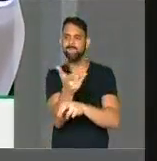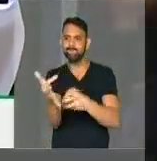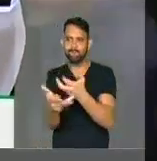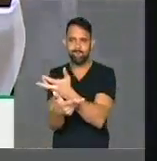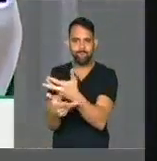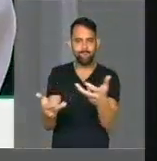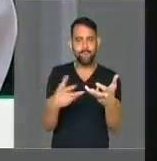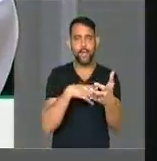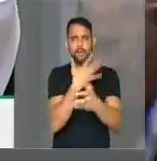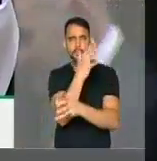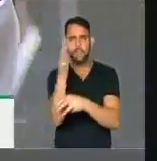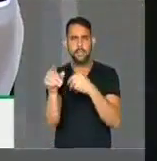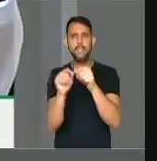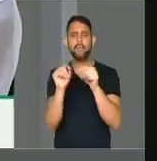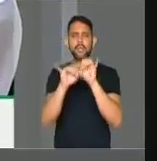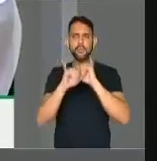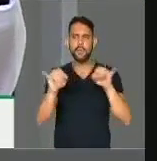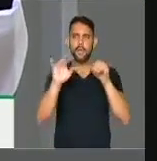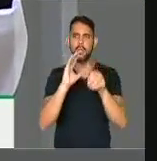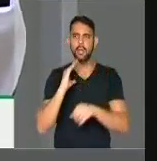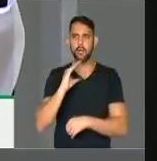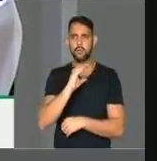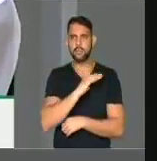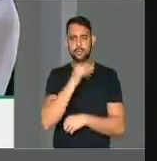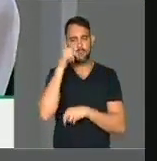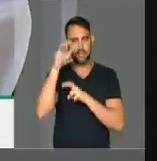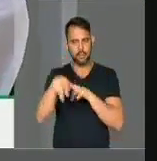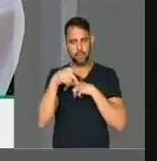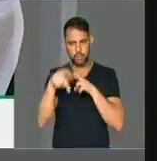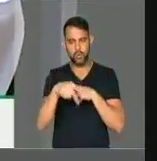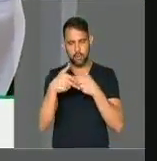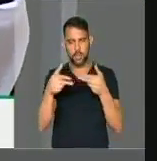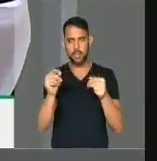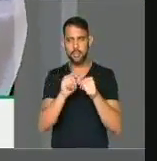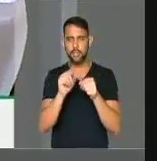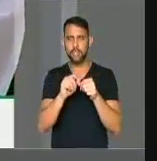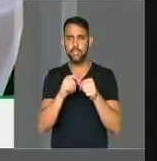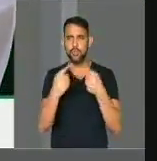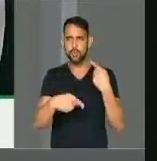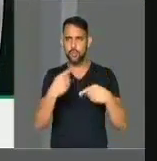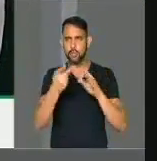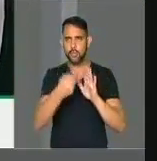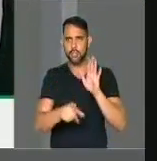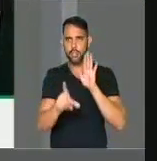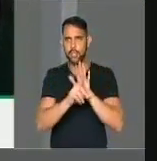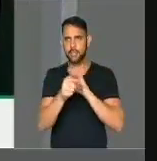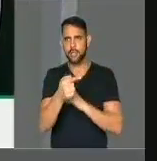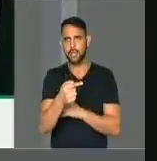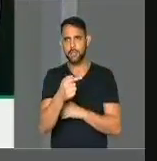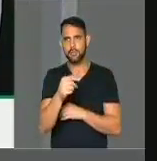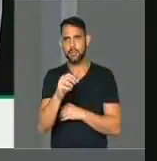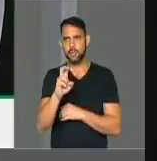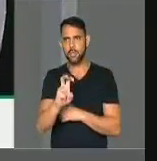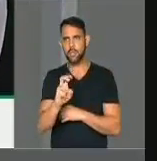e, para tanto, ao relatar na Comissão de Agricultura, Pecuária e Desenvolvimento Rural o projeto